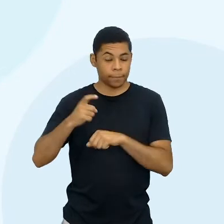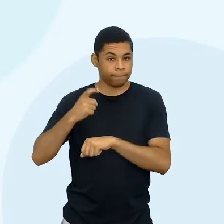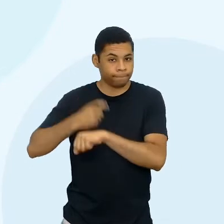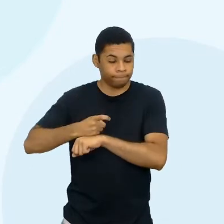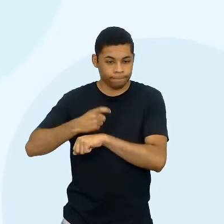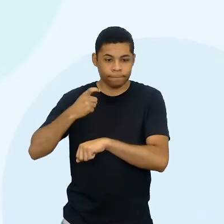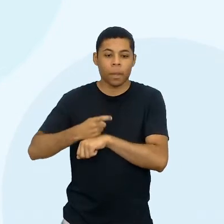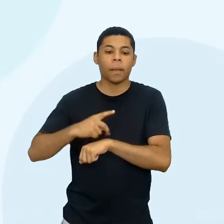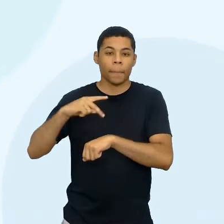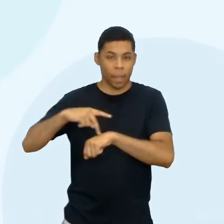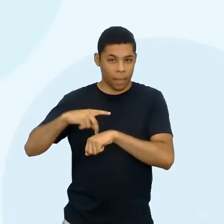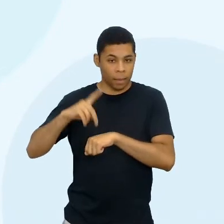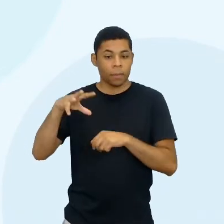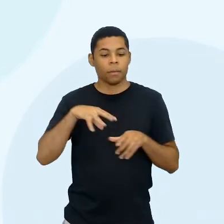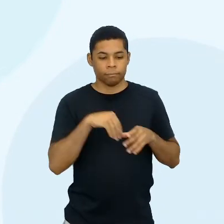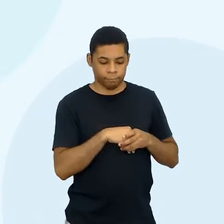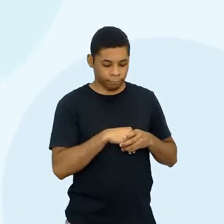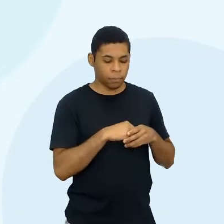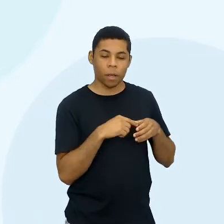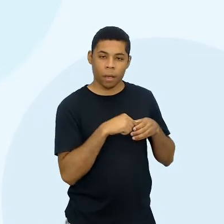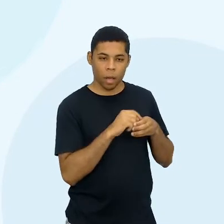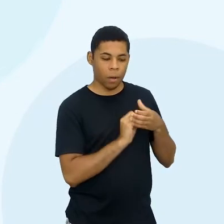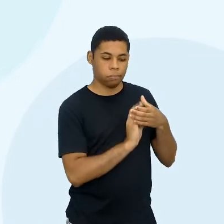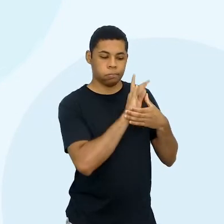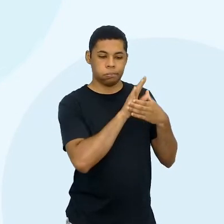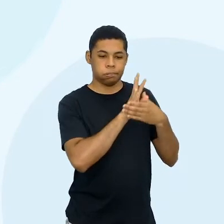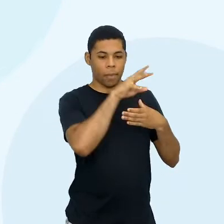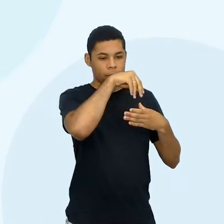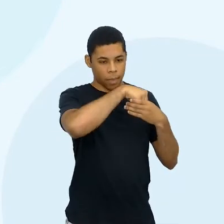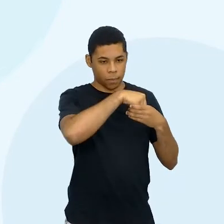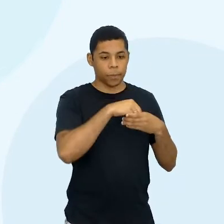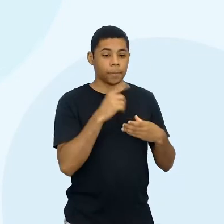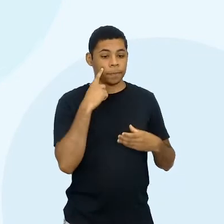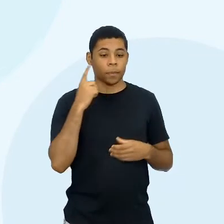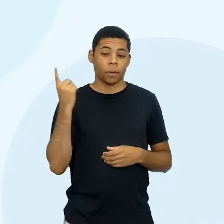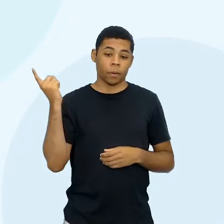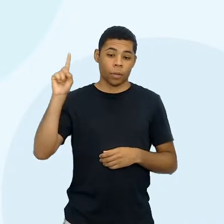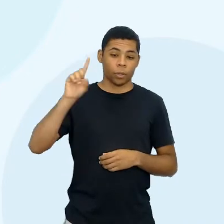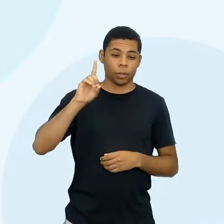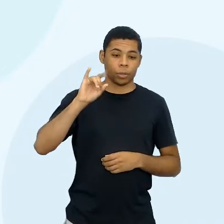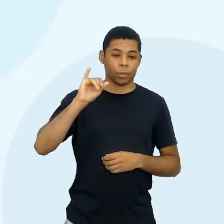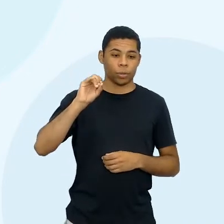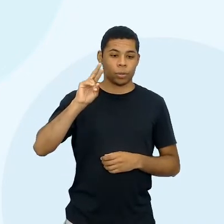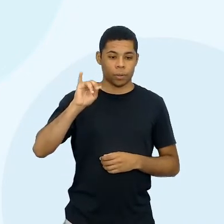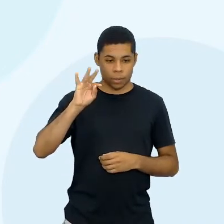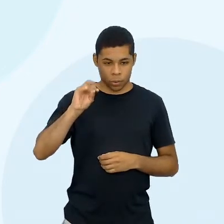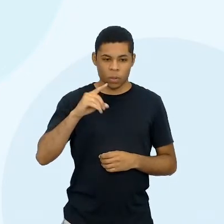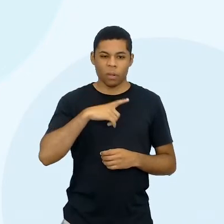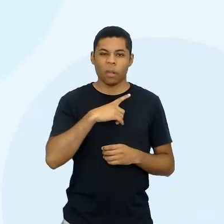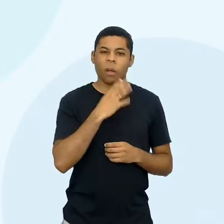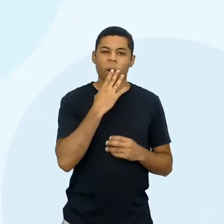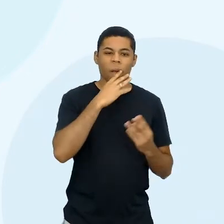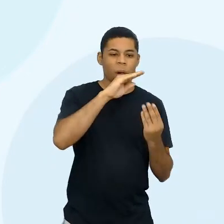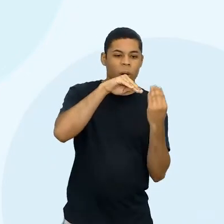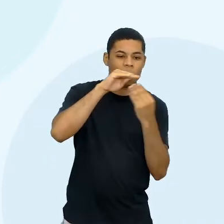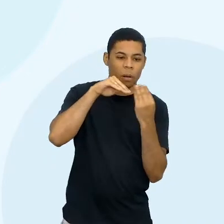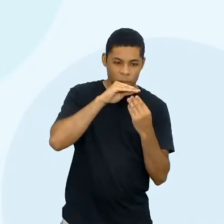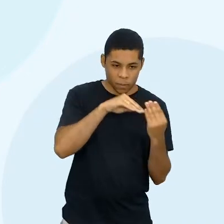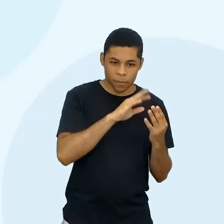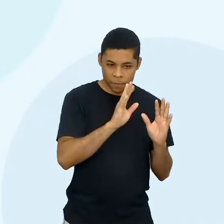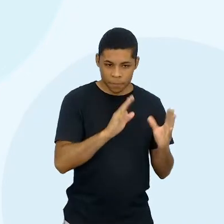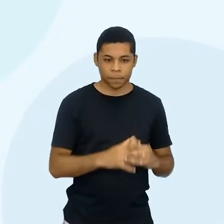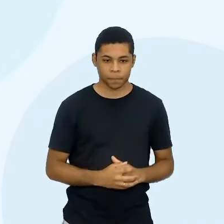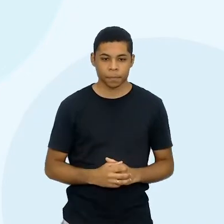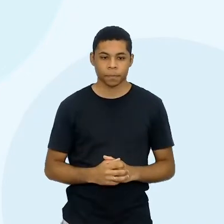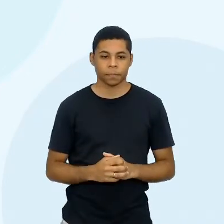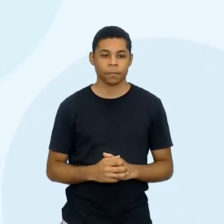ígneas plutônicas, né? Ele tem aí o diorito do lado esquerdo, uma quantidade intermediária de silico, né?